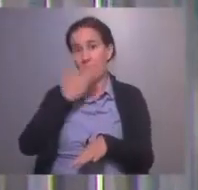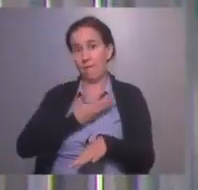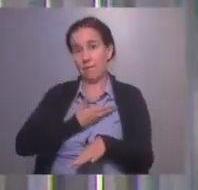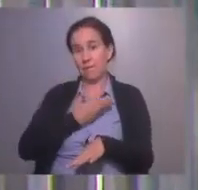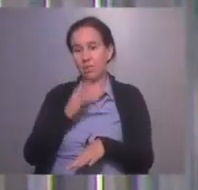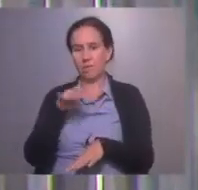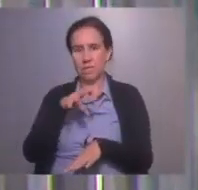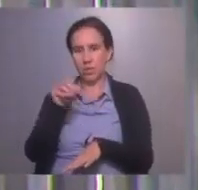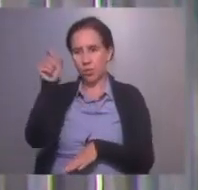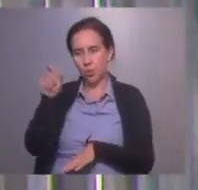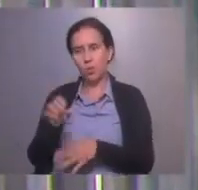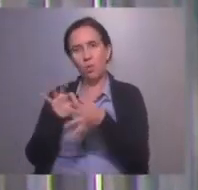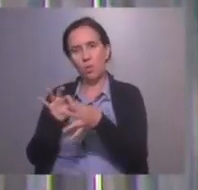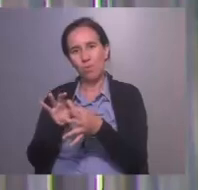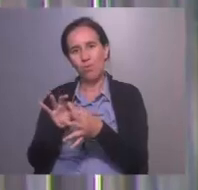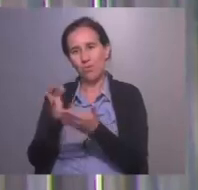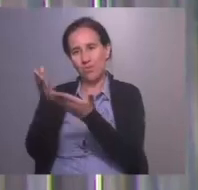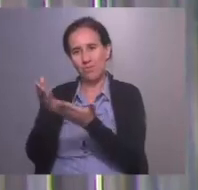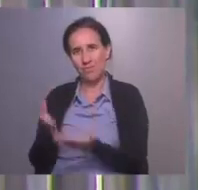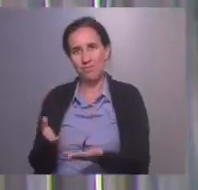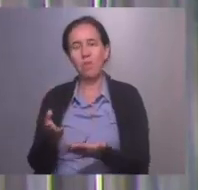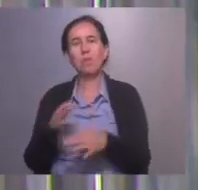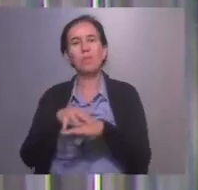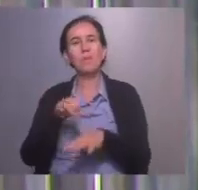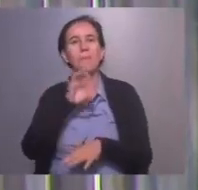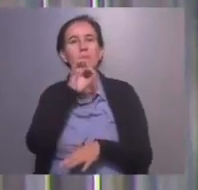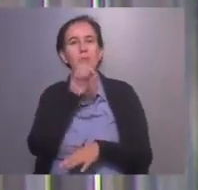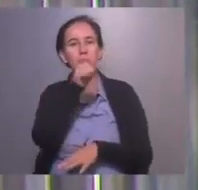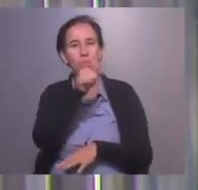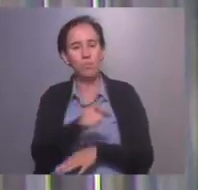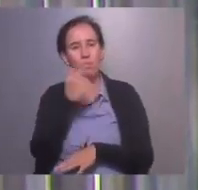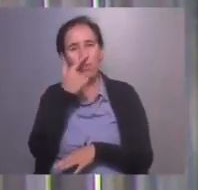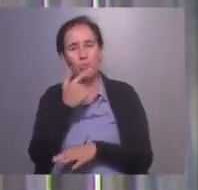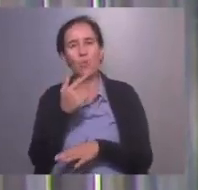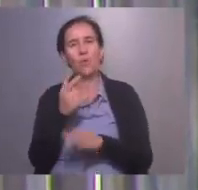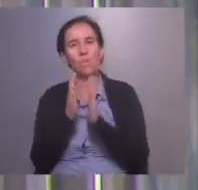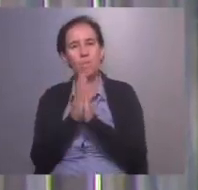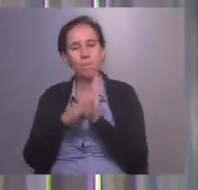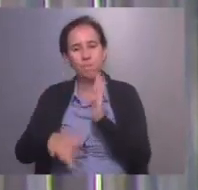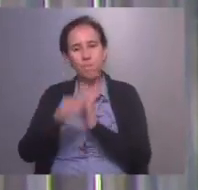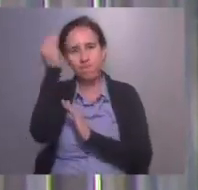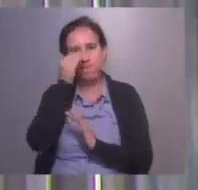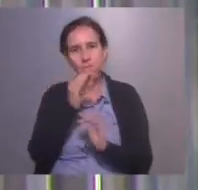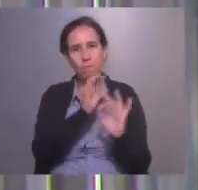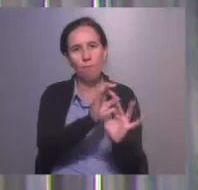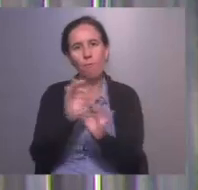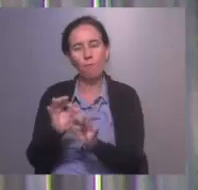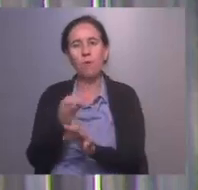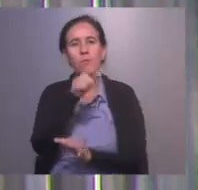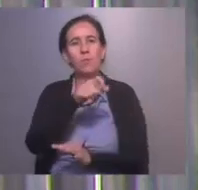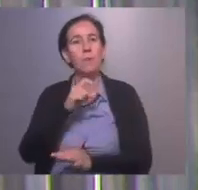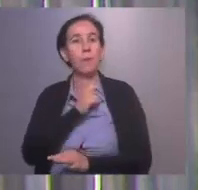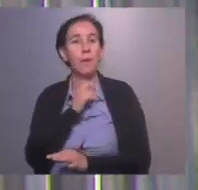E pelos seus colaboradores, pelos bispos e servidores das dioceses, pelos